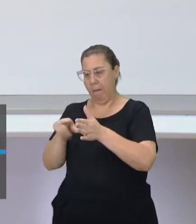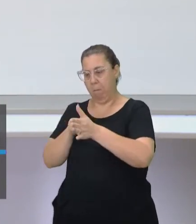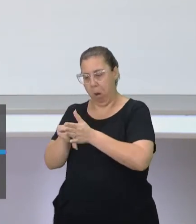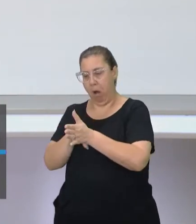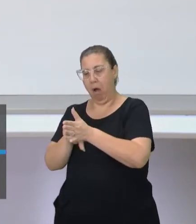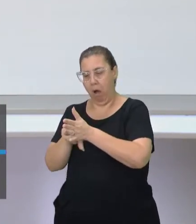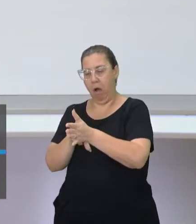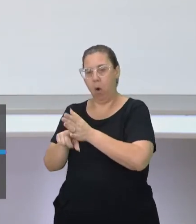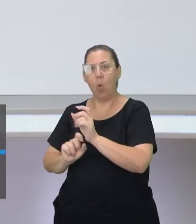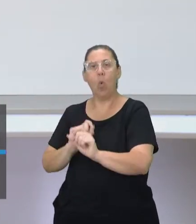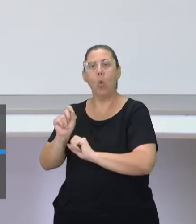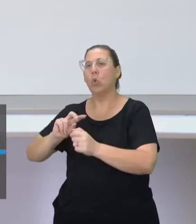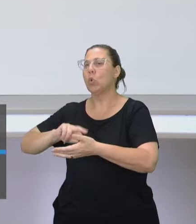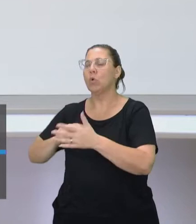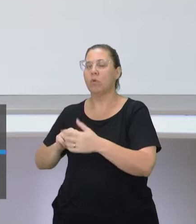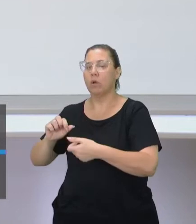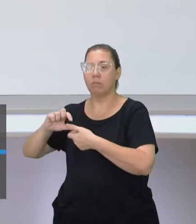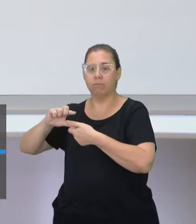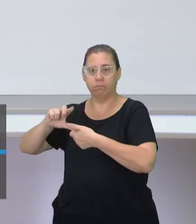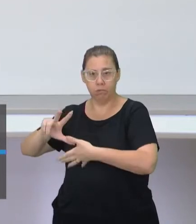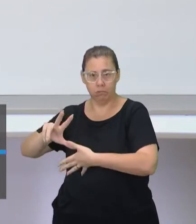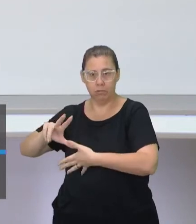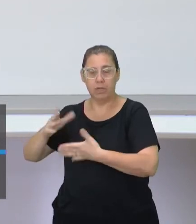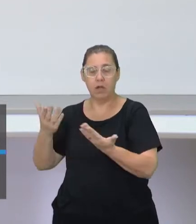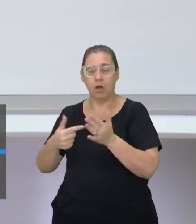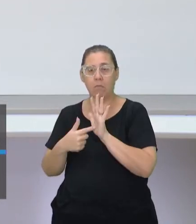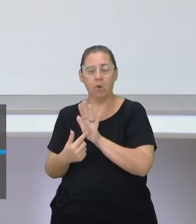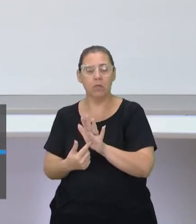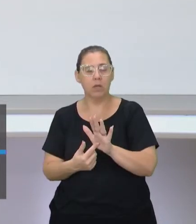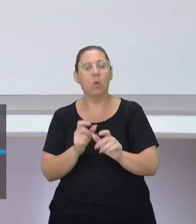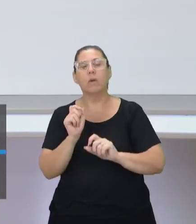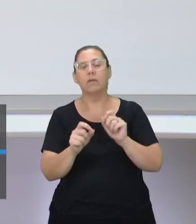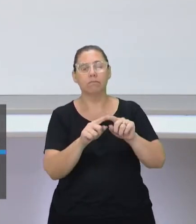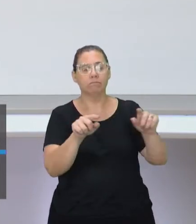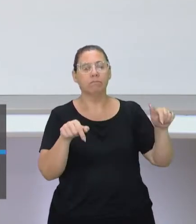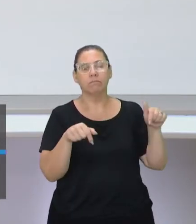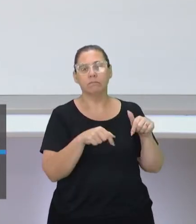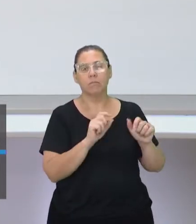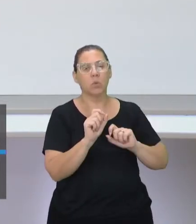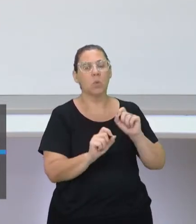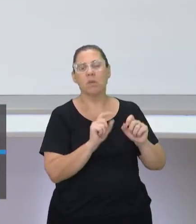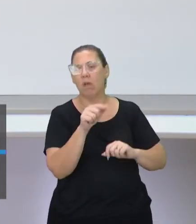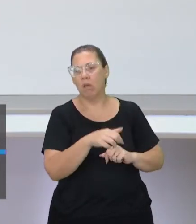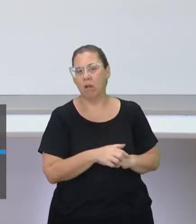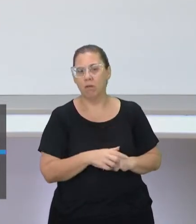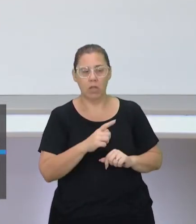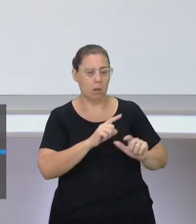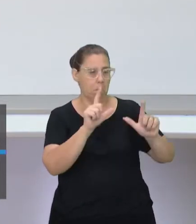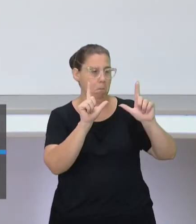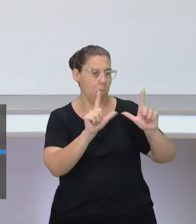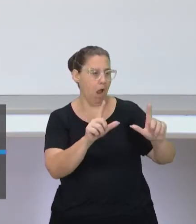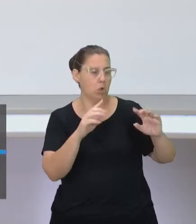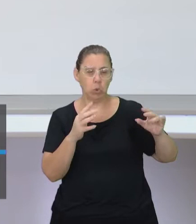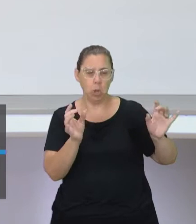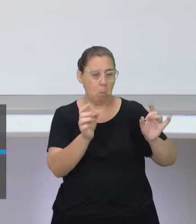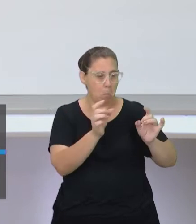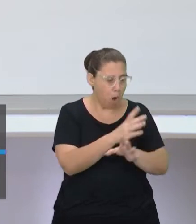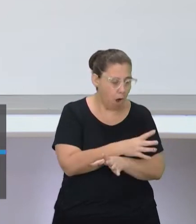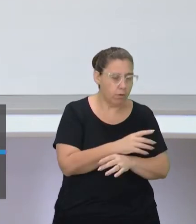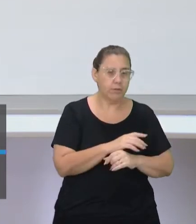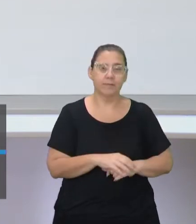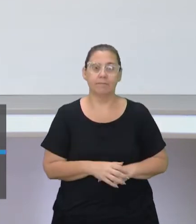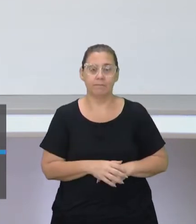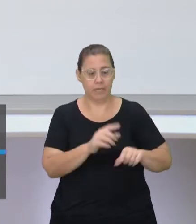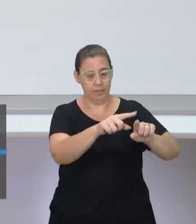significa etnocentrismo. E agora eu vou trazer para a sala de aula, lá no meu diário de bordo, com imagens, tudo completo. Na sala